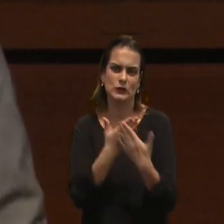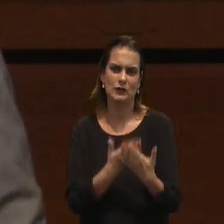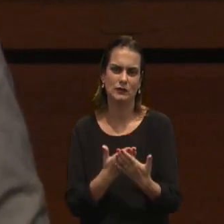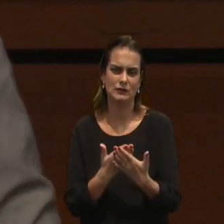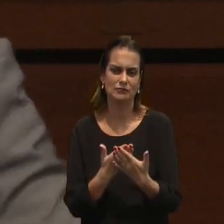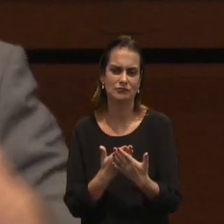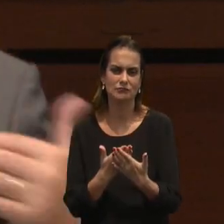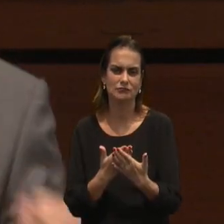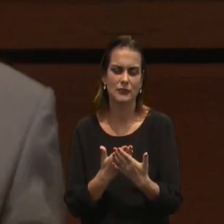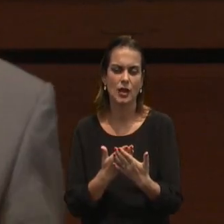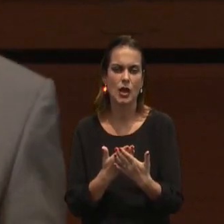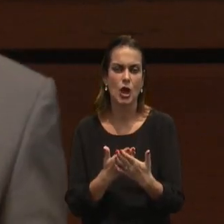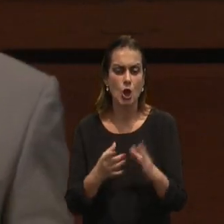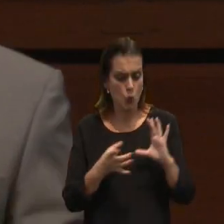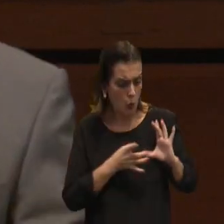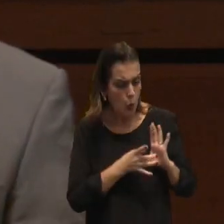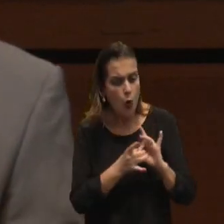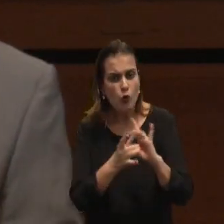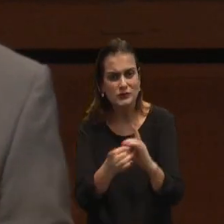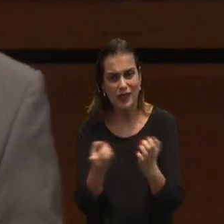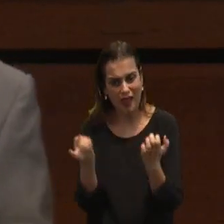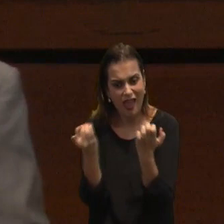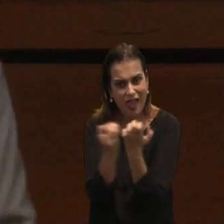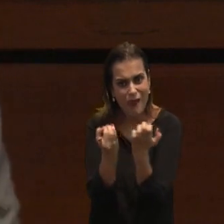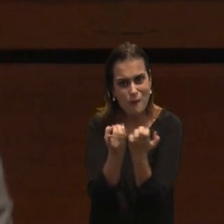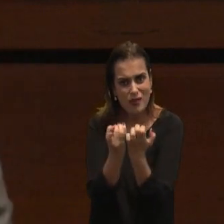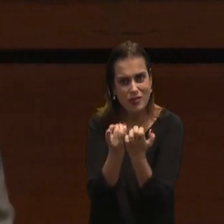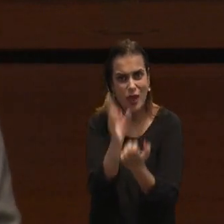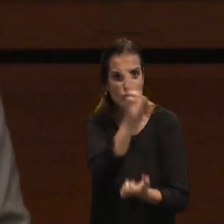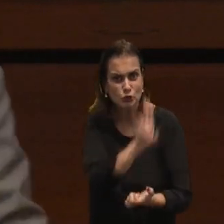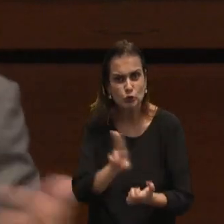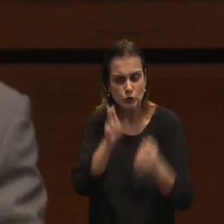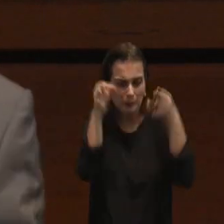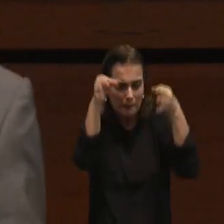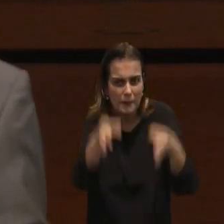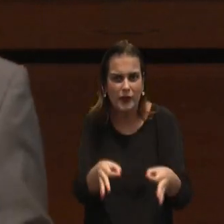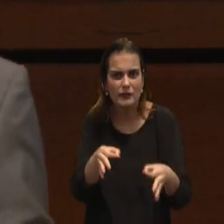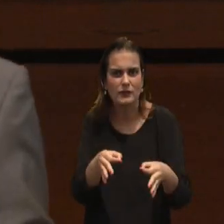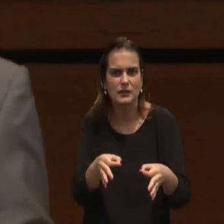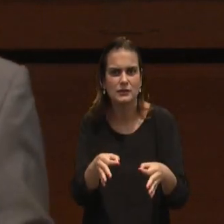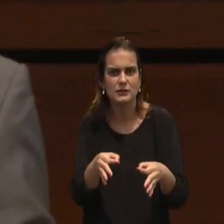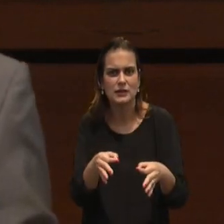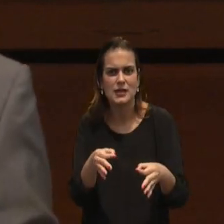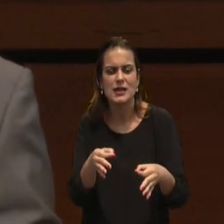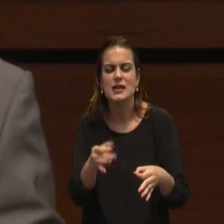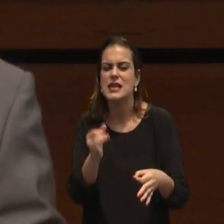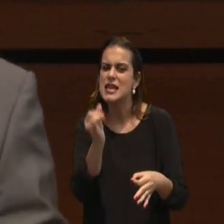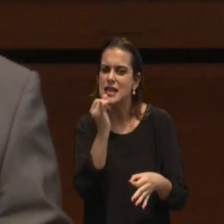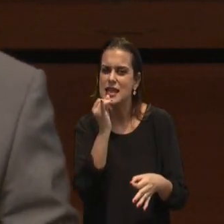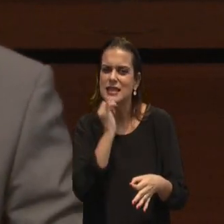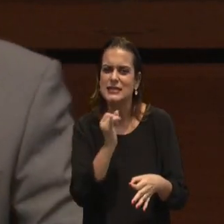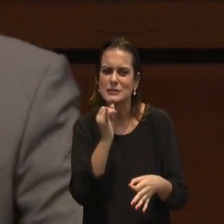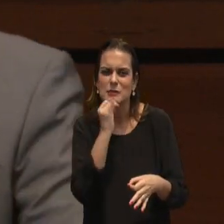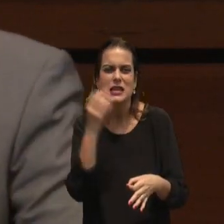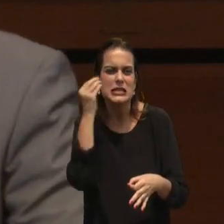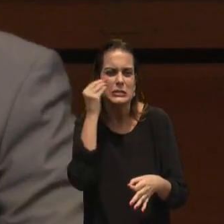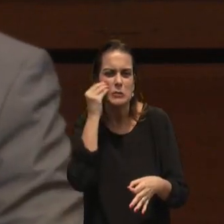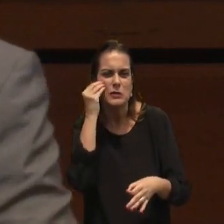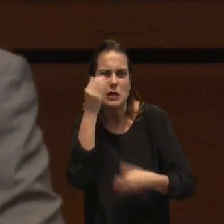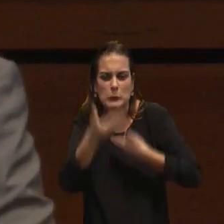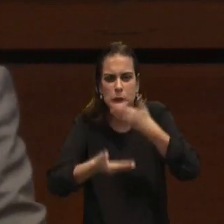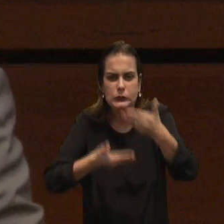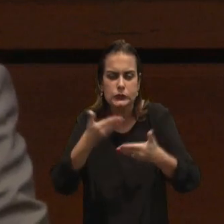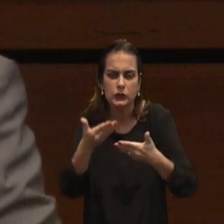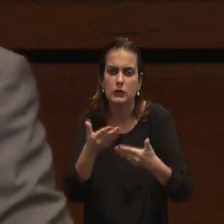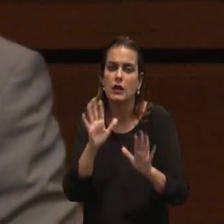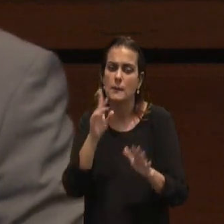contexto didático de escola dominical, no contexto de aplicação da igreja, troca de experiências, é um perigo